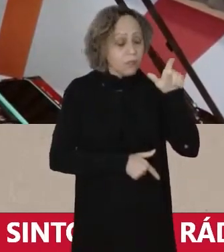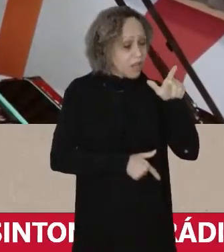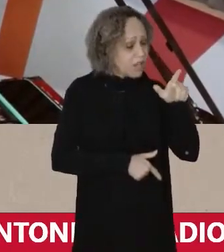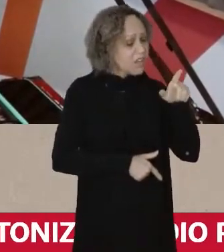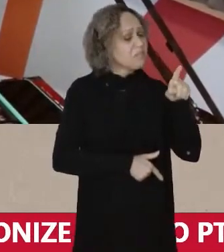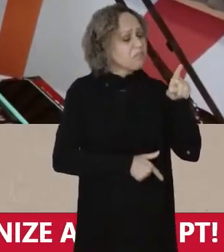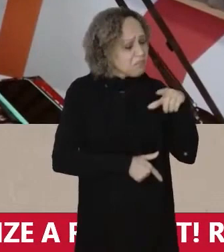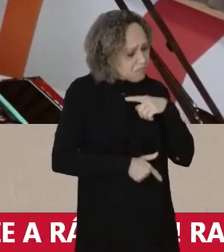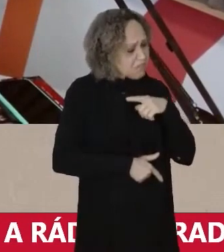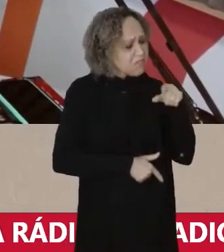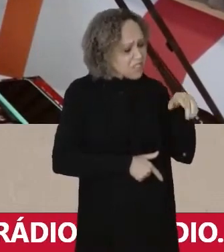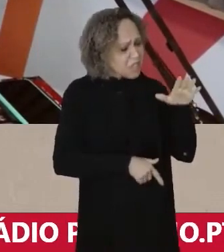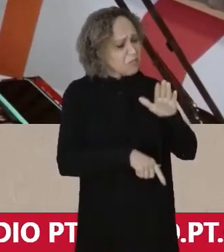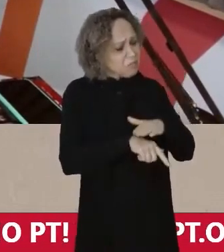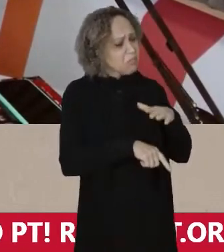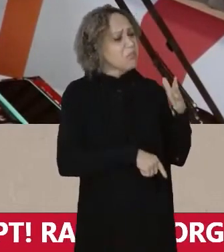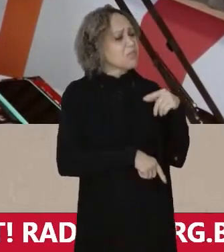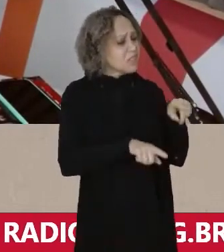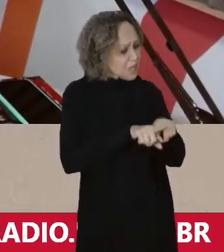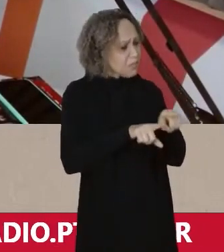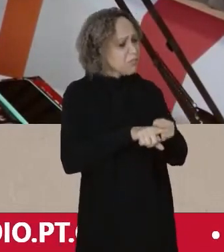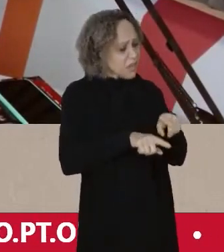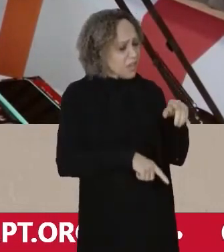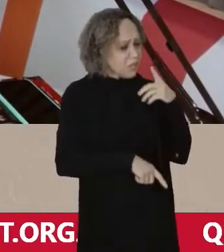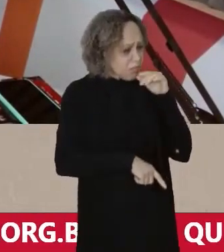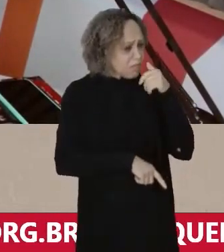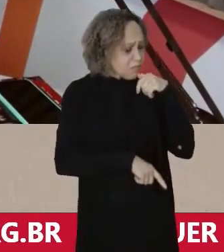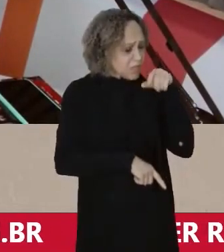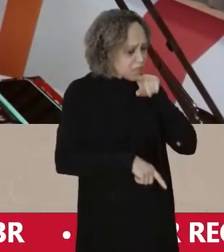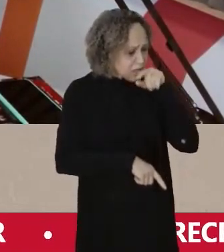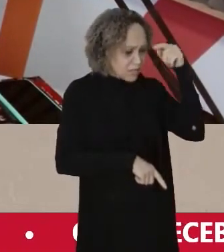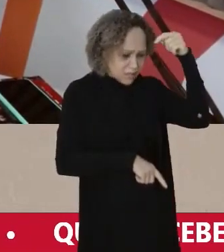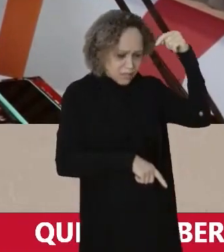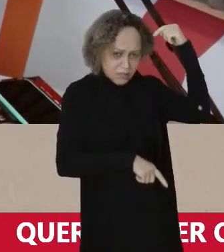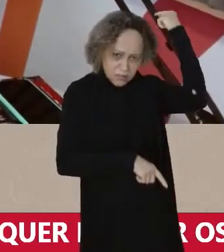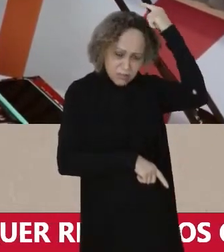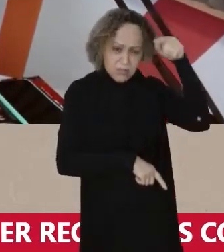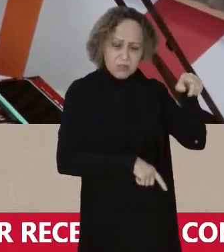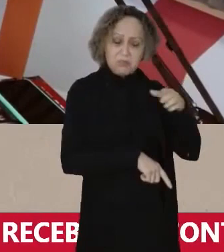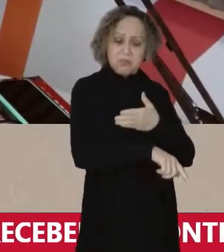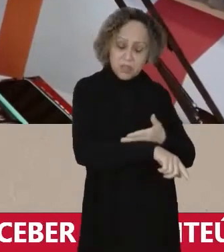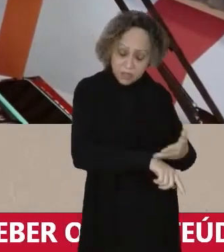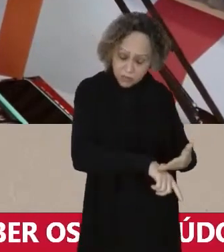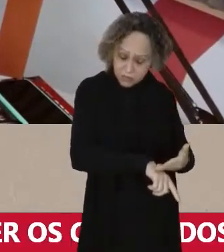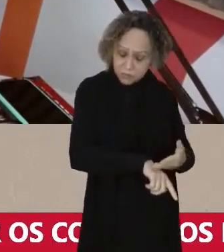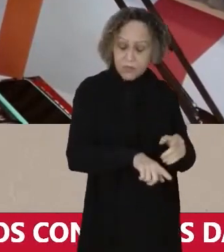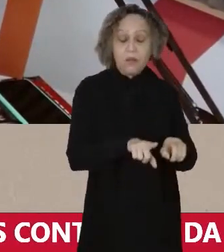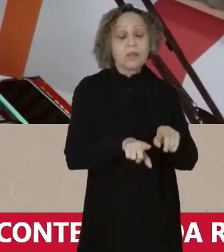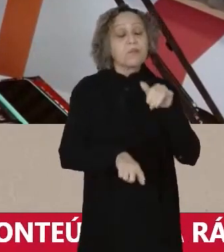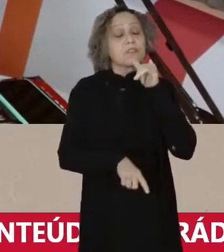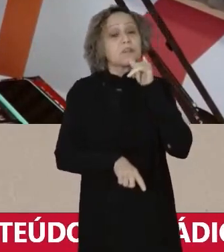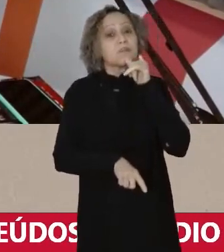brancos. E a maioria dos negros está no pentecostalismo. Só que esse pentecostalismo é aquela igrejinha que está lá em cima do